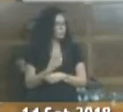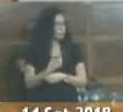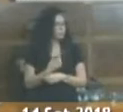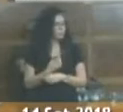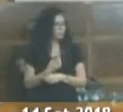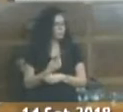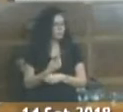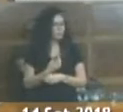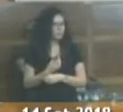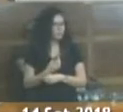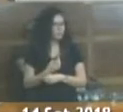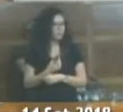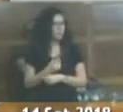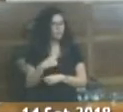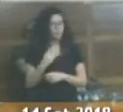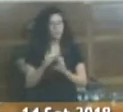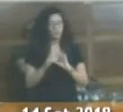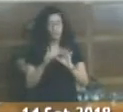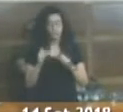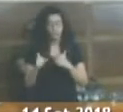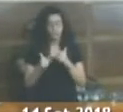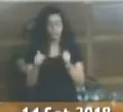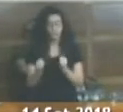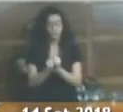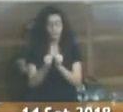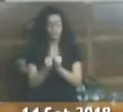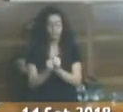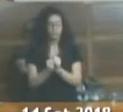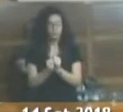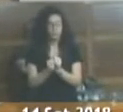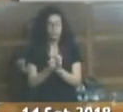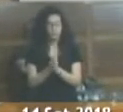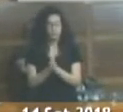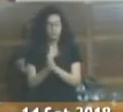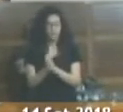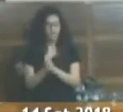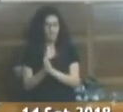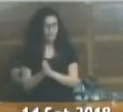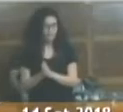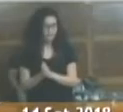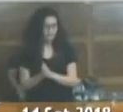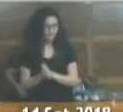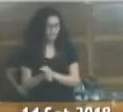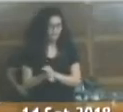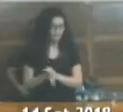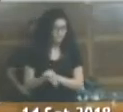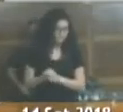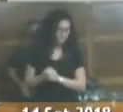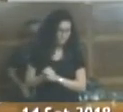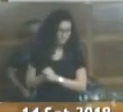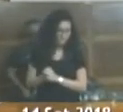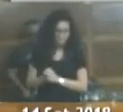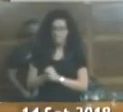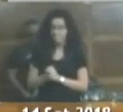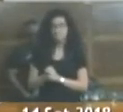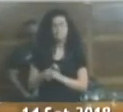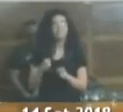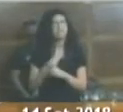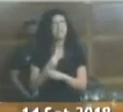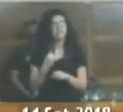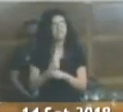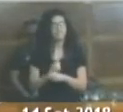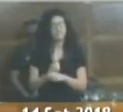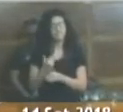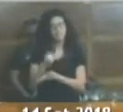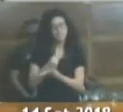e a gente está disposto a lutar junto com vocês, enquanto fórum de comunidades tradicionais, assim, vamos enfrentar mesmo, assim, e vamos construir, mas construir aqui na